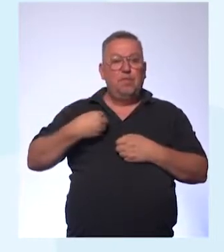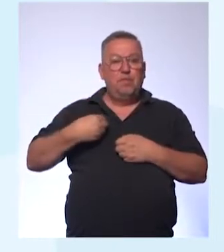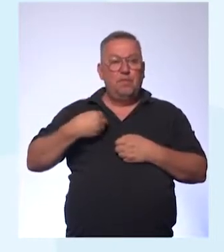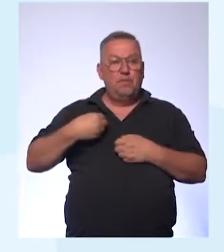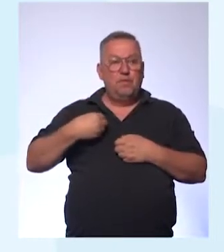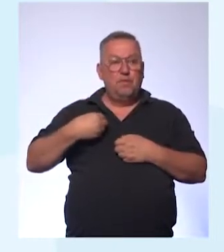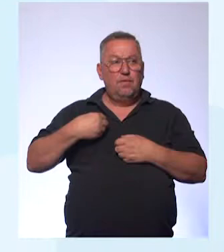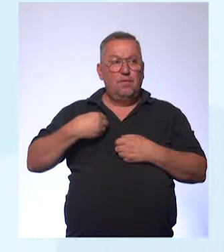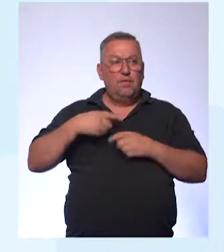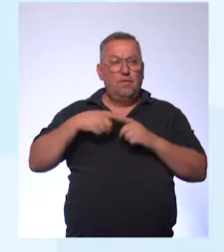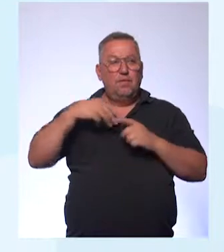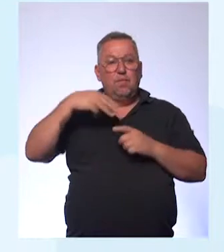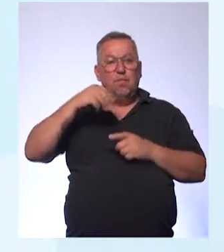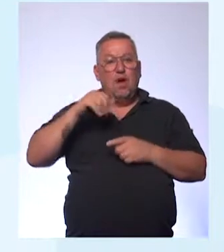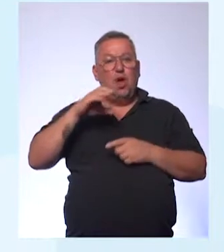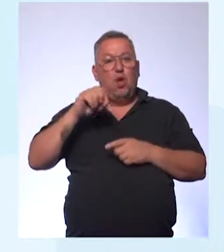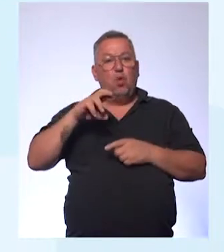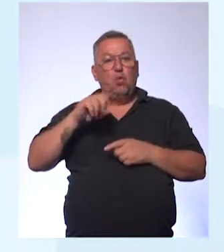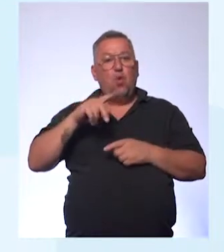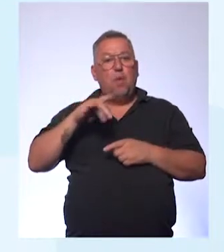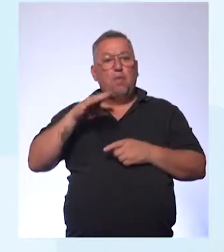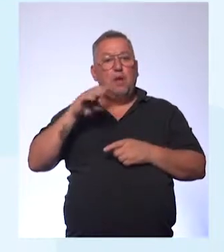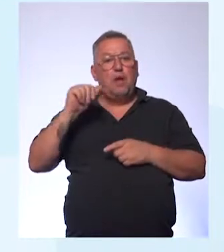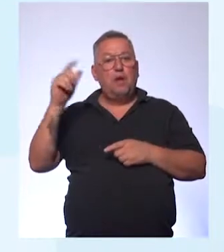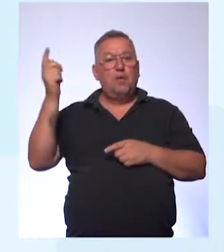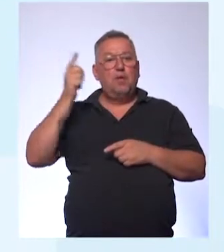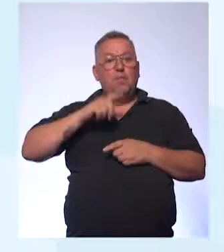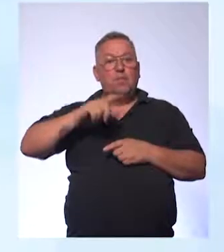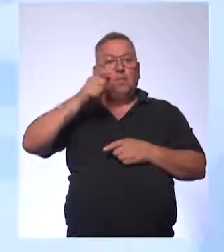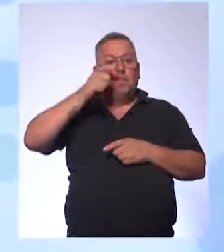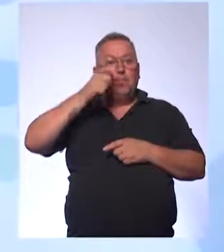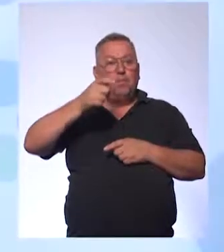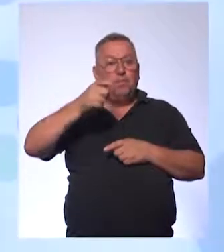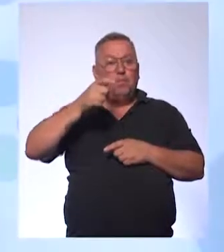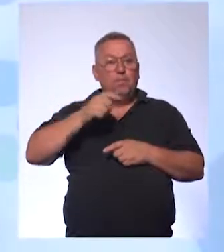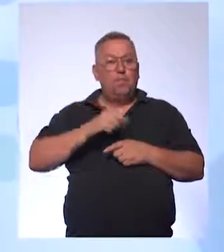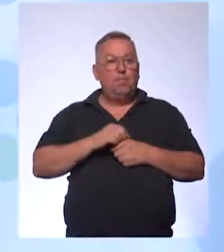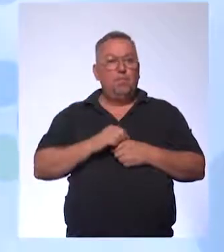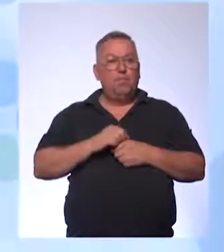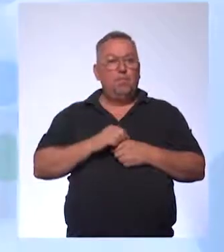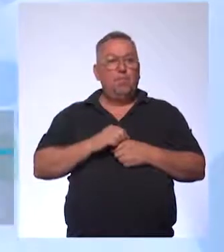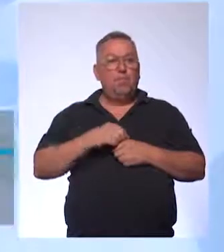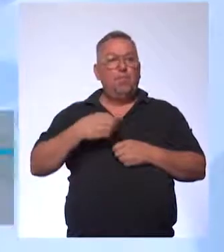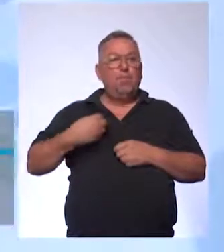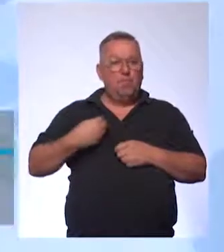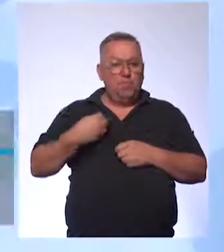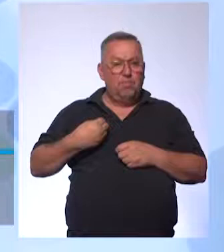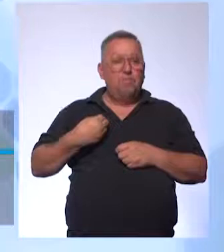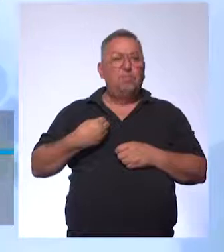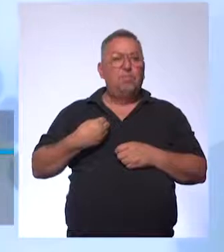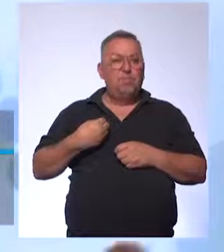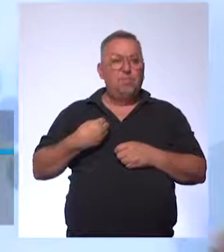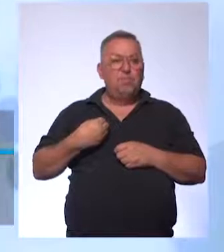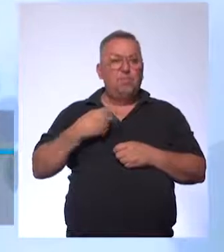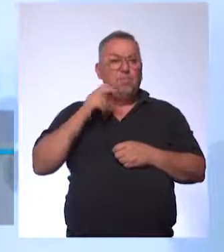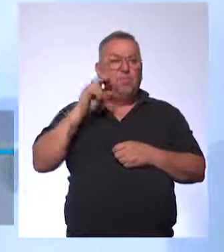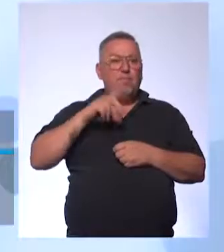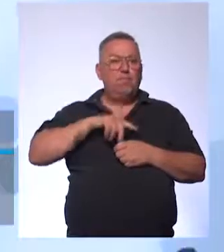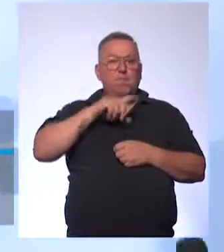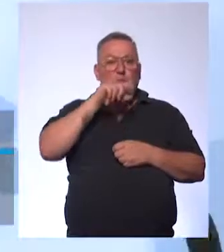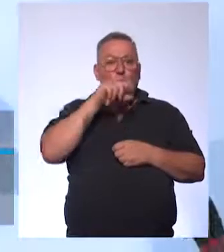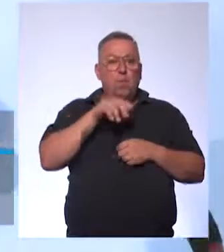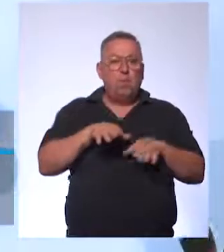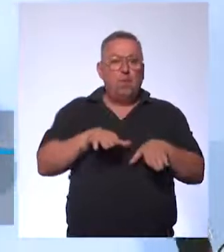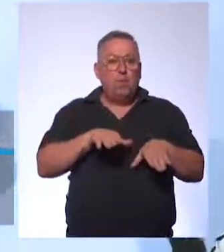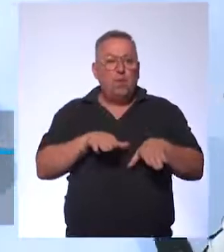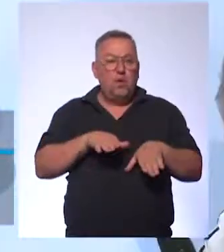de macroscópica, ou seja, que eu consigo enxergar a olho nu, né, uma vida macroscópica. Então a gente vê lá o pinguinzinho cheio